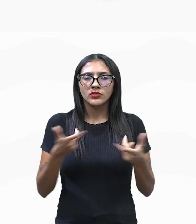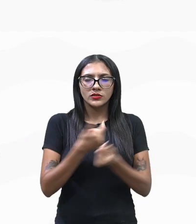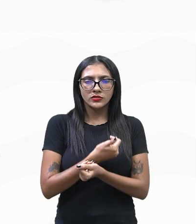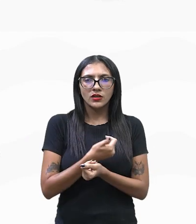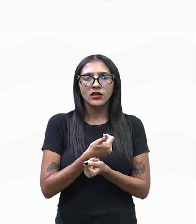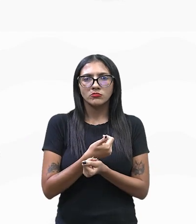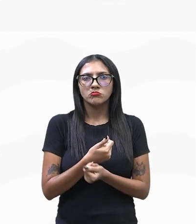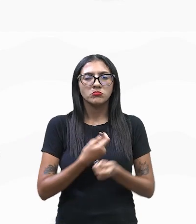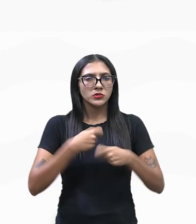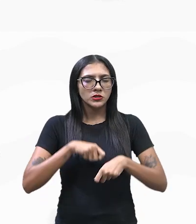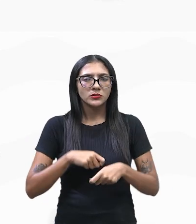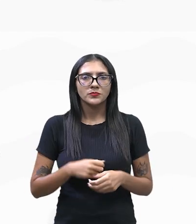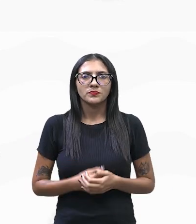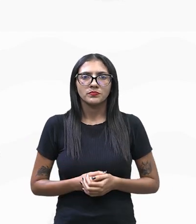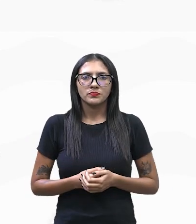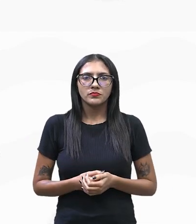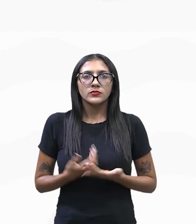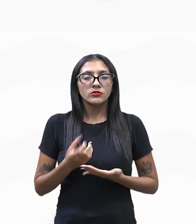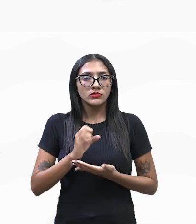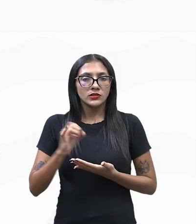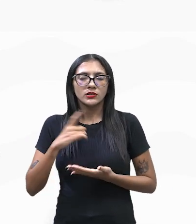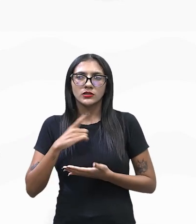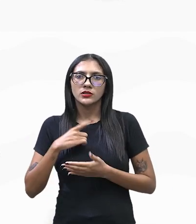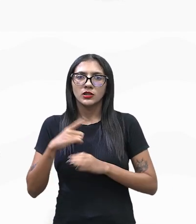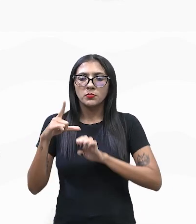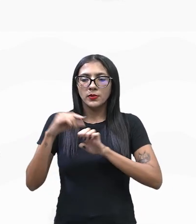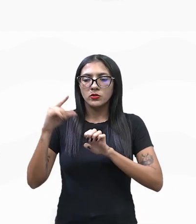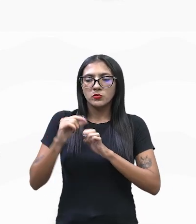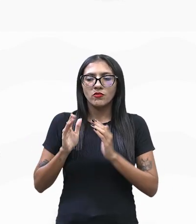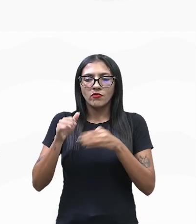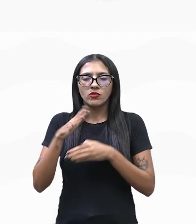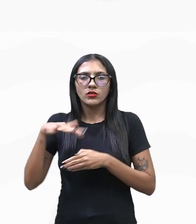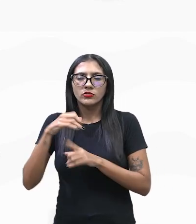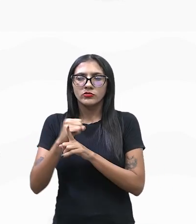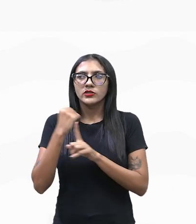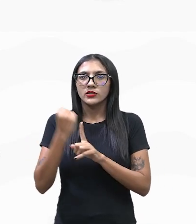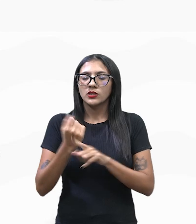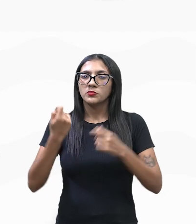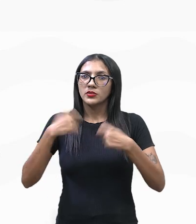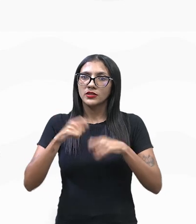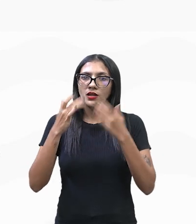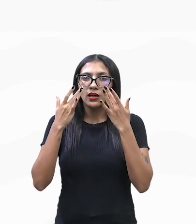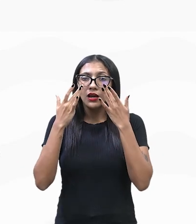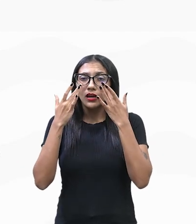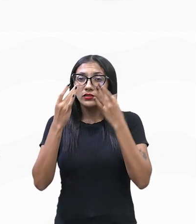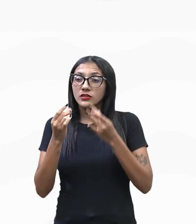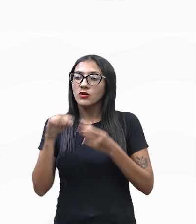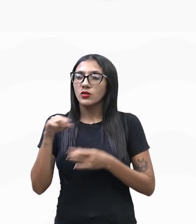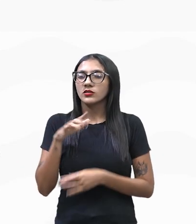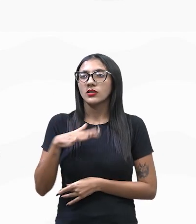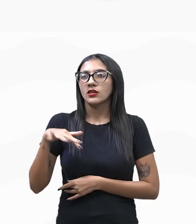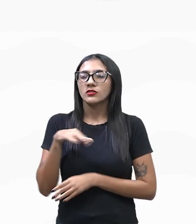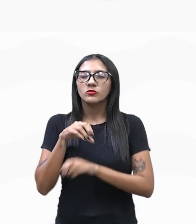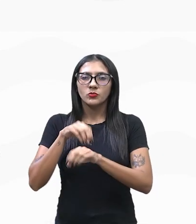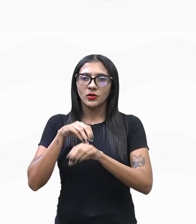o suficiente. Então, quem vai empreender vai ajudar nessa questão da educação de qualidade, né?